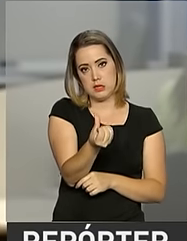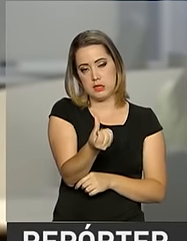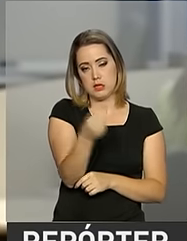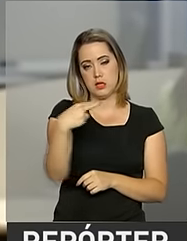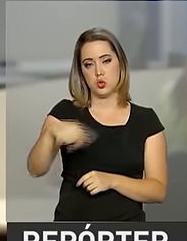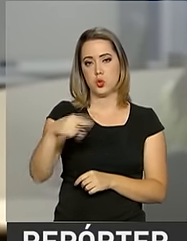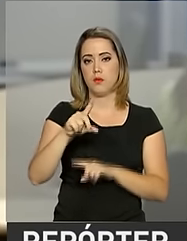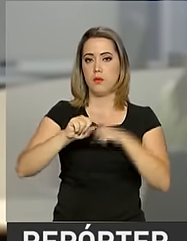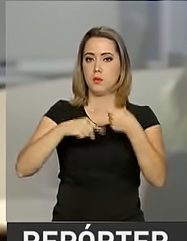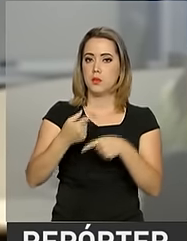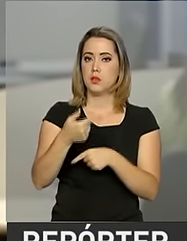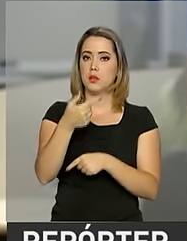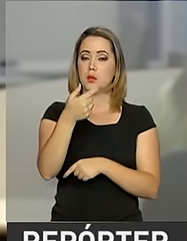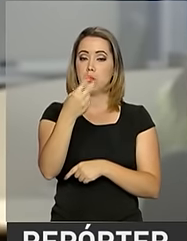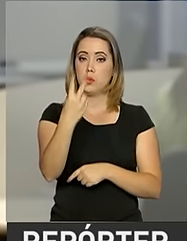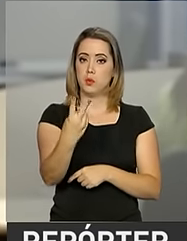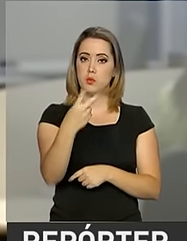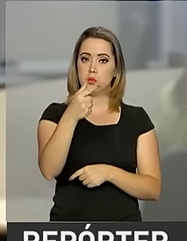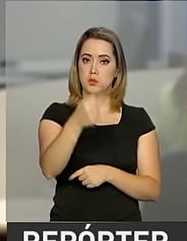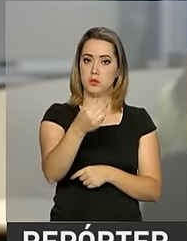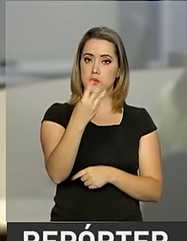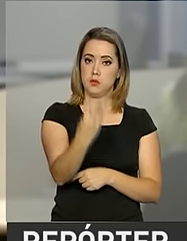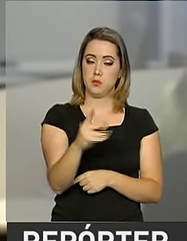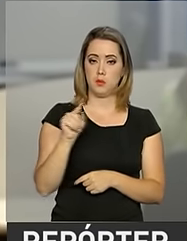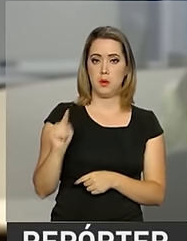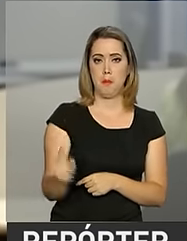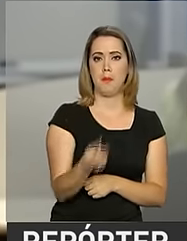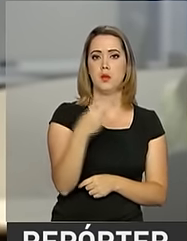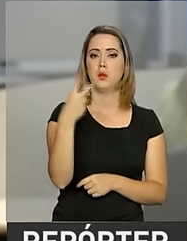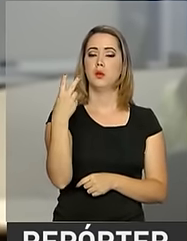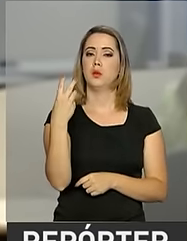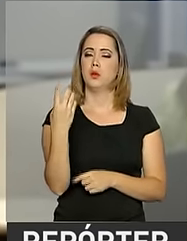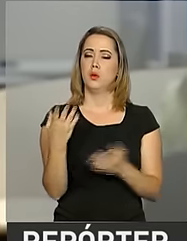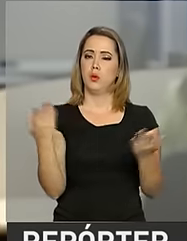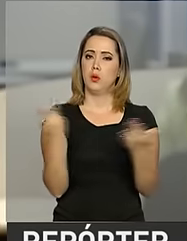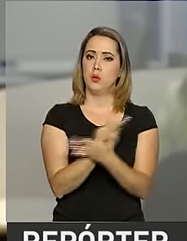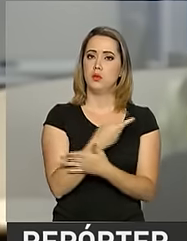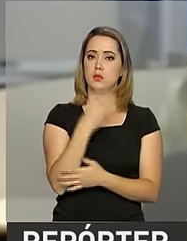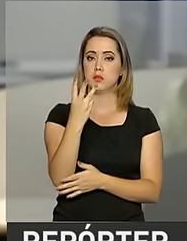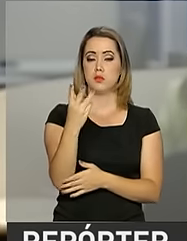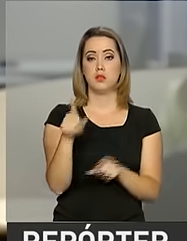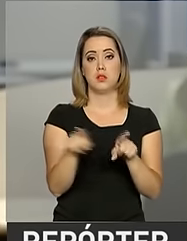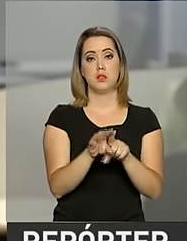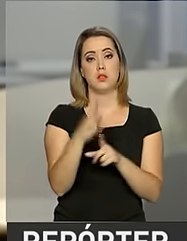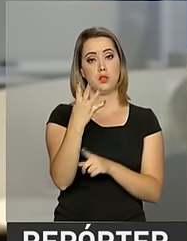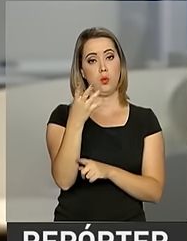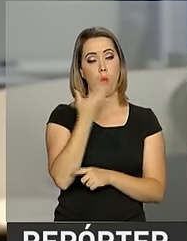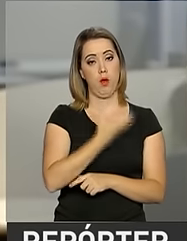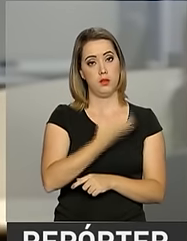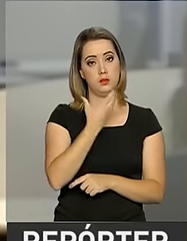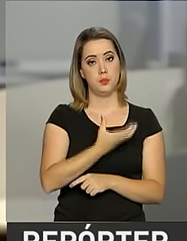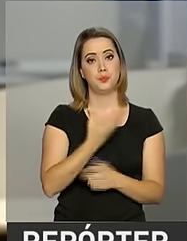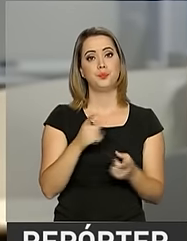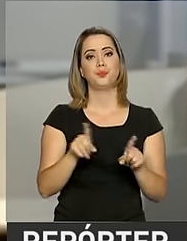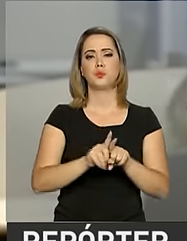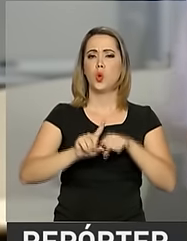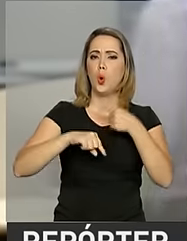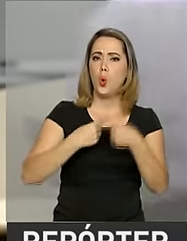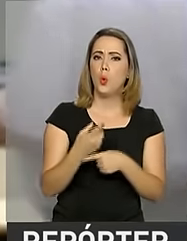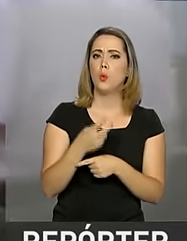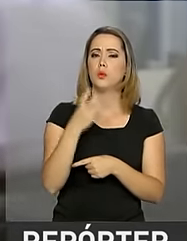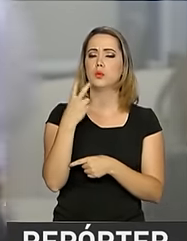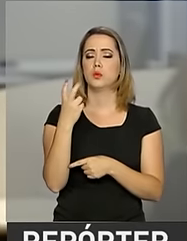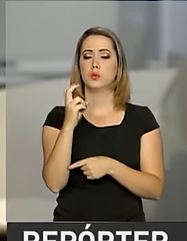e 273 mil na segunda edição, que ocorreu em 3 e 4 de dezembro. Outros 53 mil participaram do exame